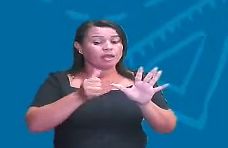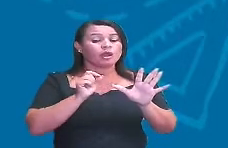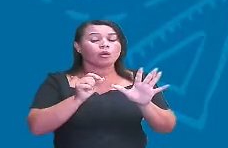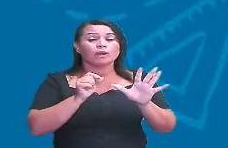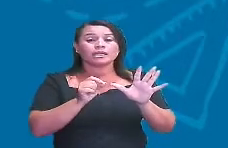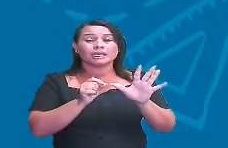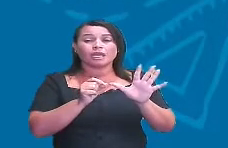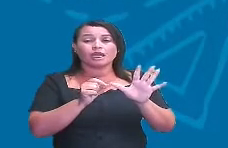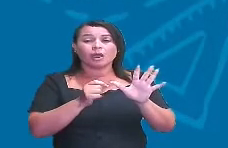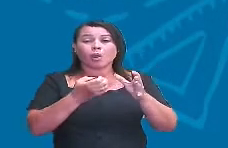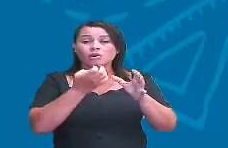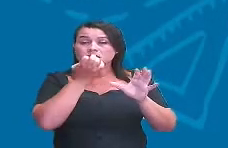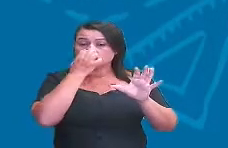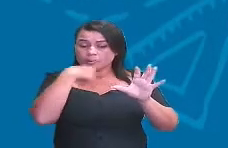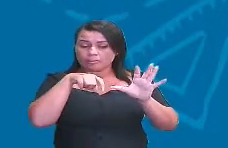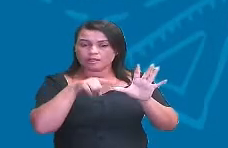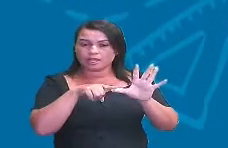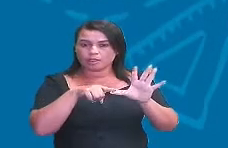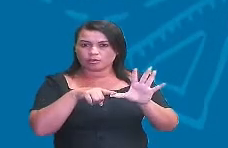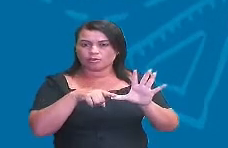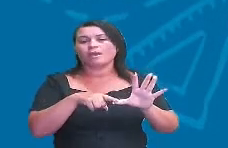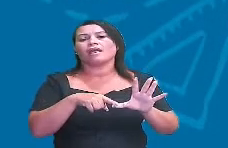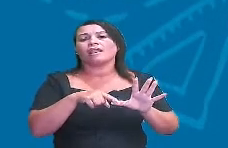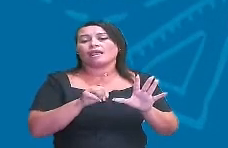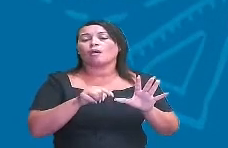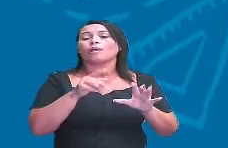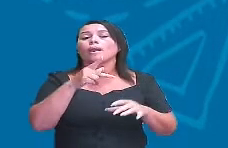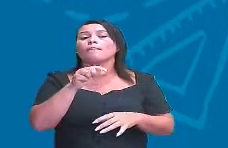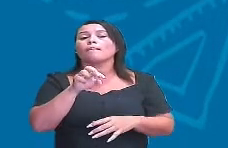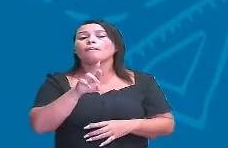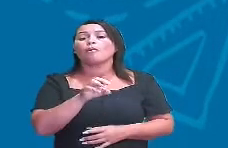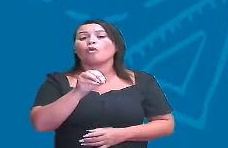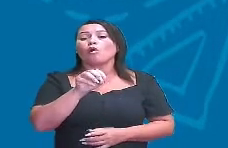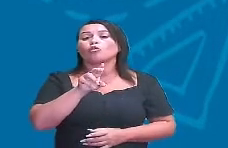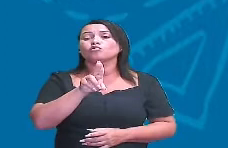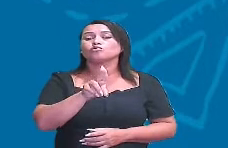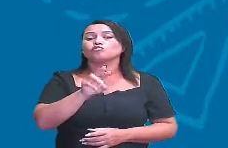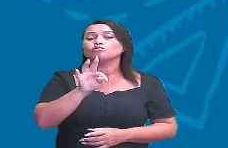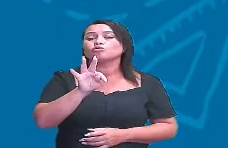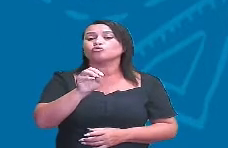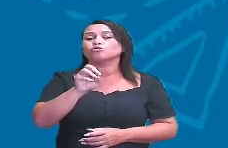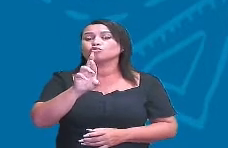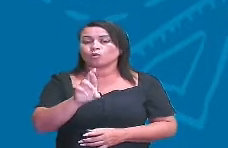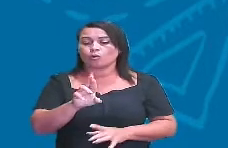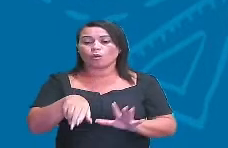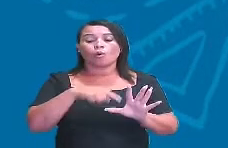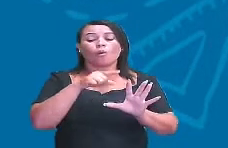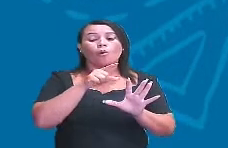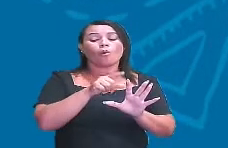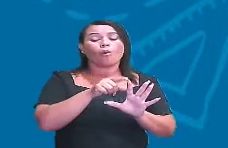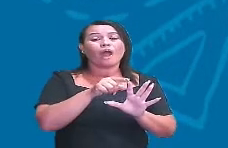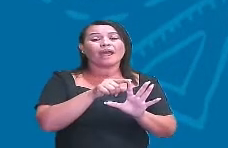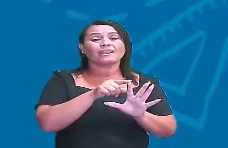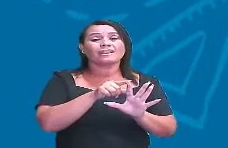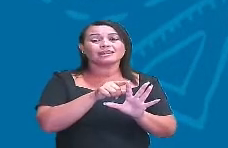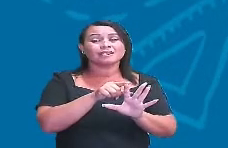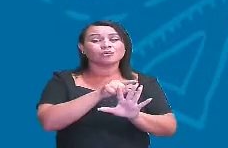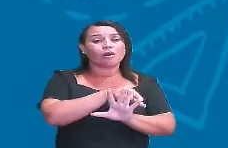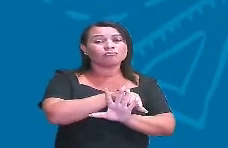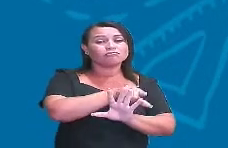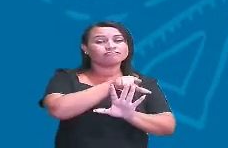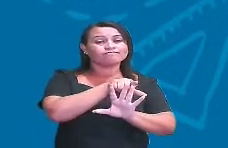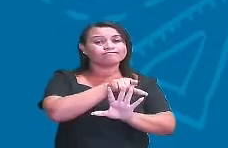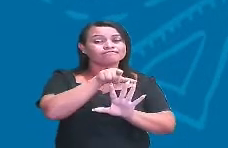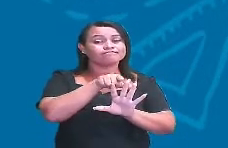Já o ratinho, ele é dito como consumidor. E consumidor o quê, professor? Consumidor primário, porque todos